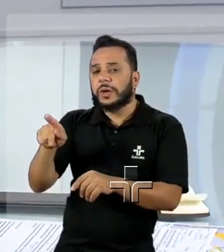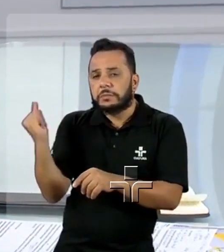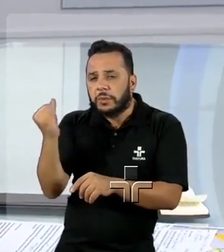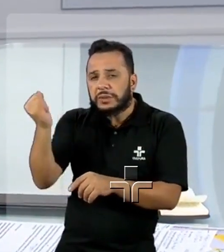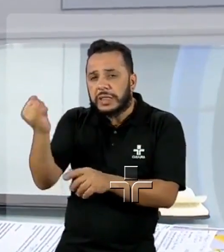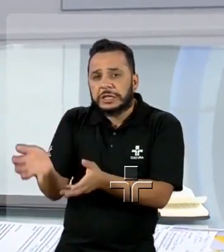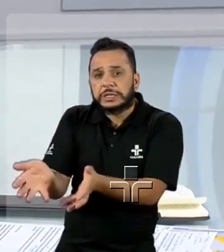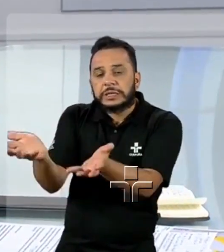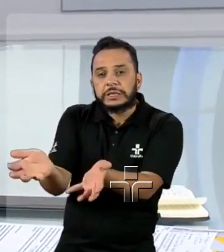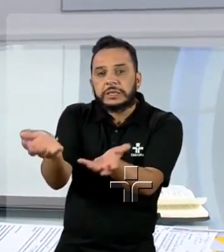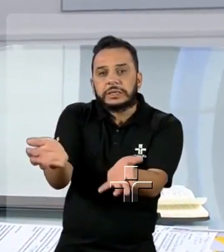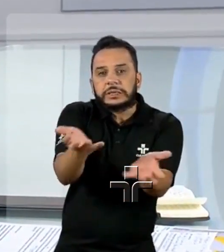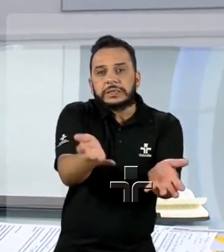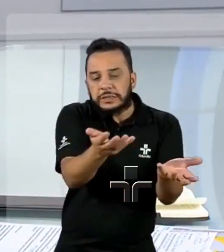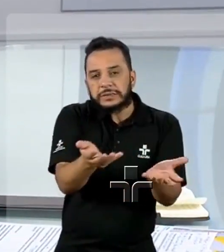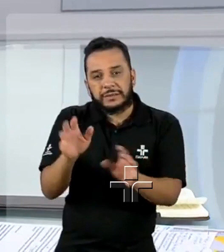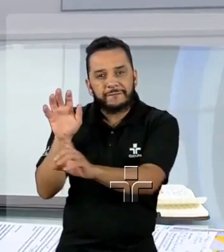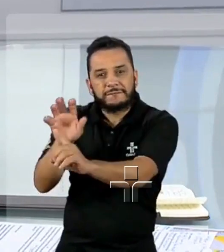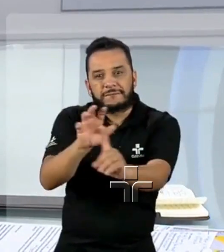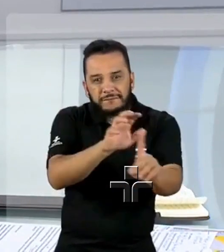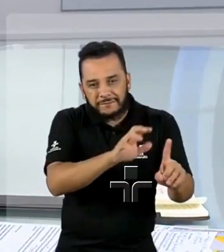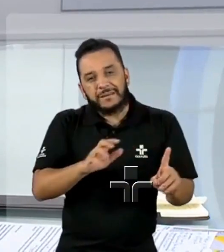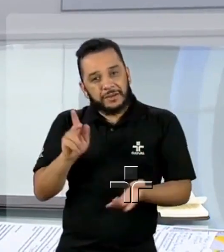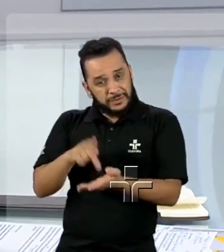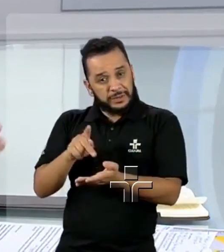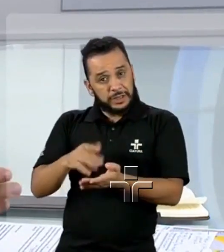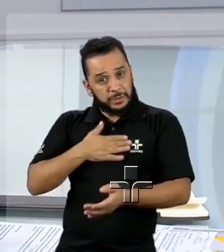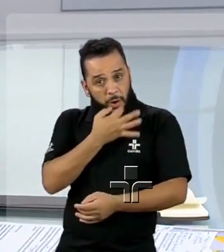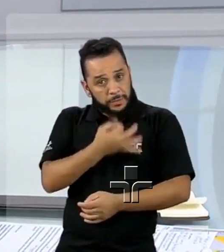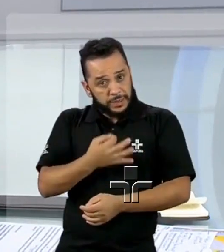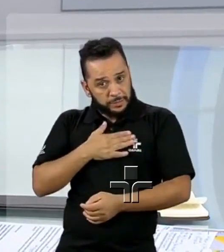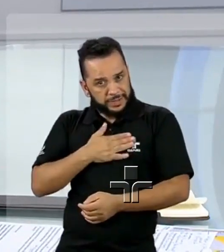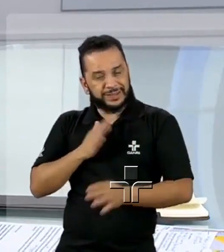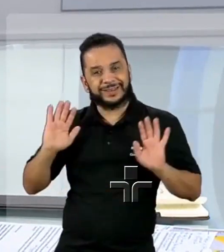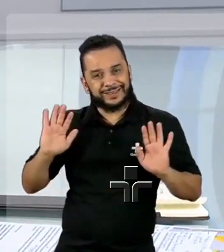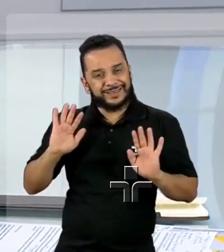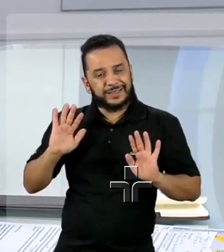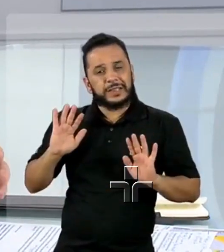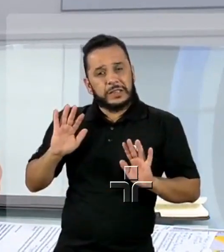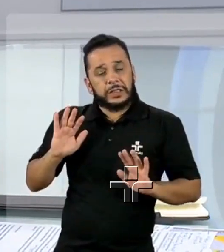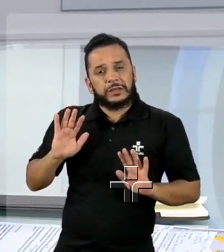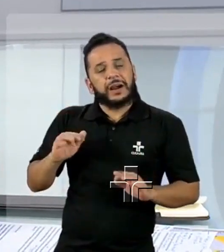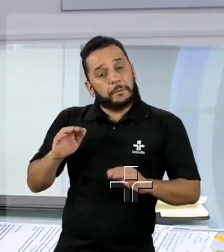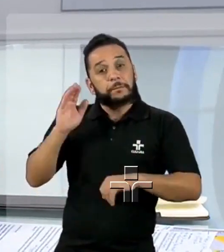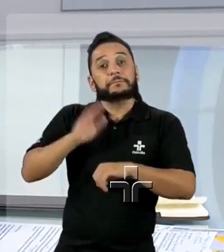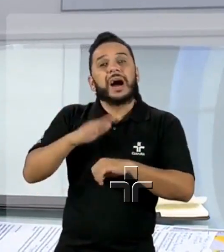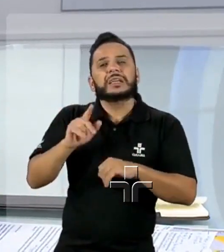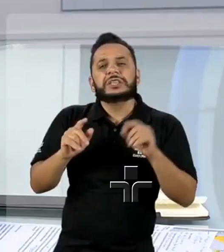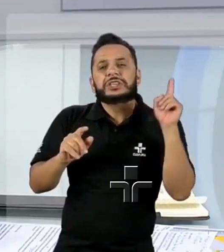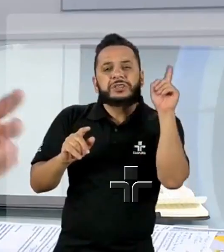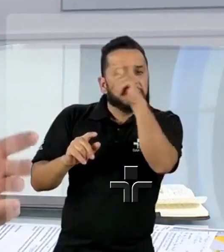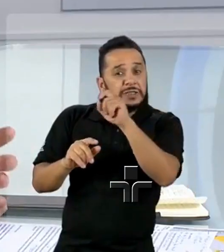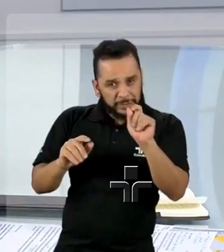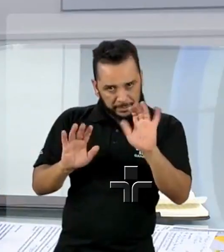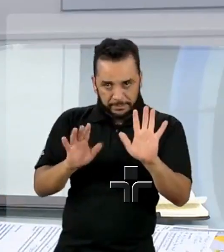e que dificulta até, essa é uma grande opinião minha, no sentido de que essa... sem dúvida, para mim, é a dificuldade, ou seja, o